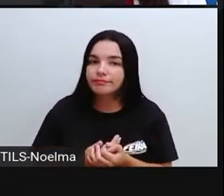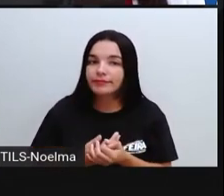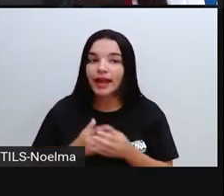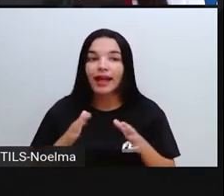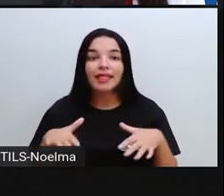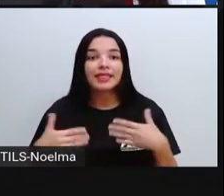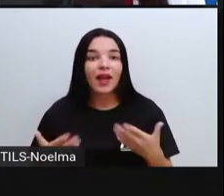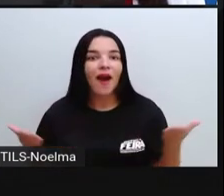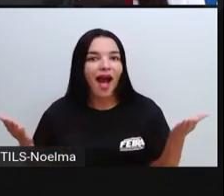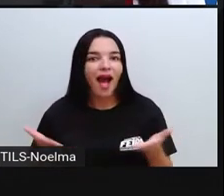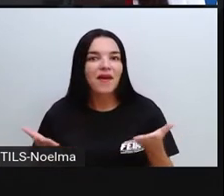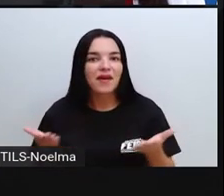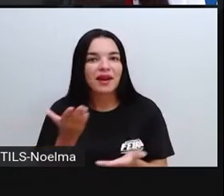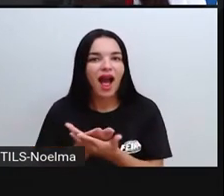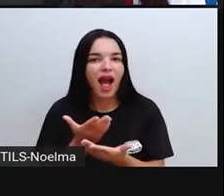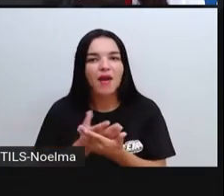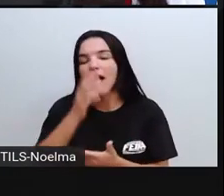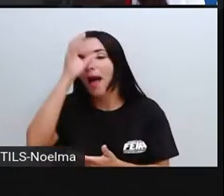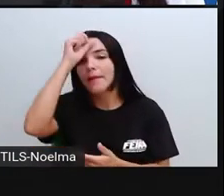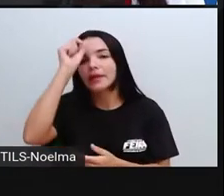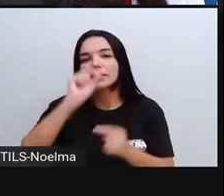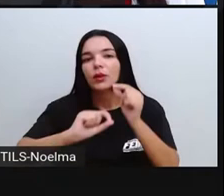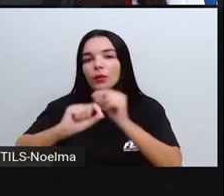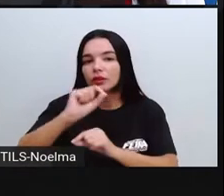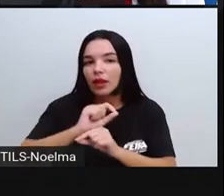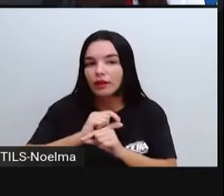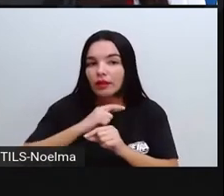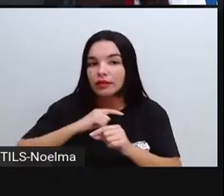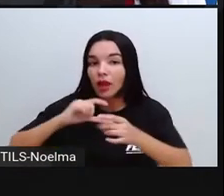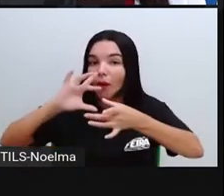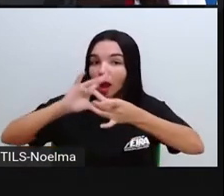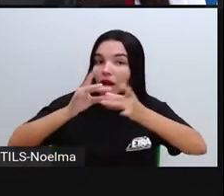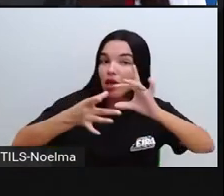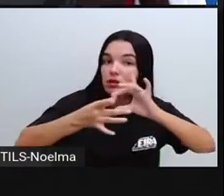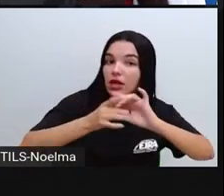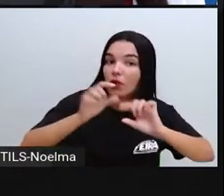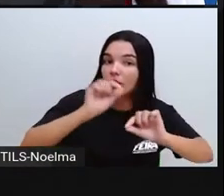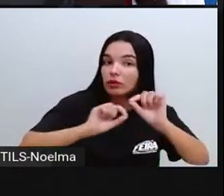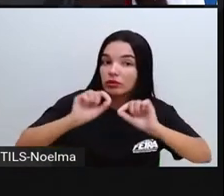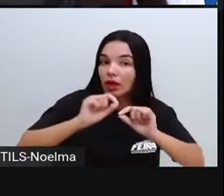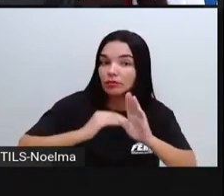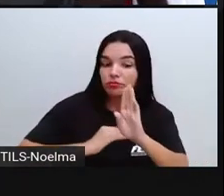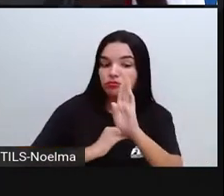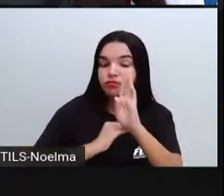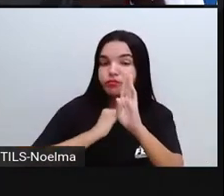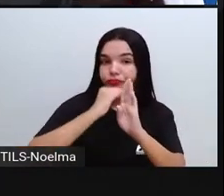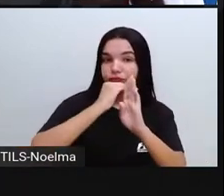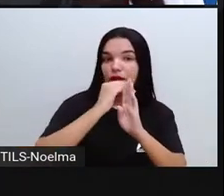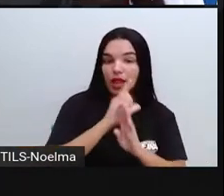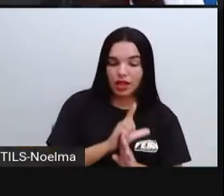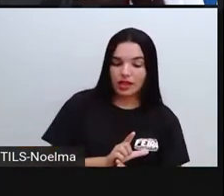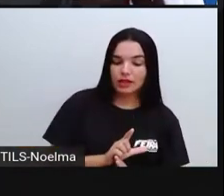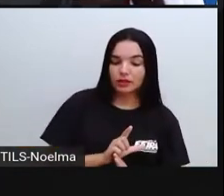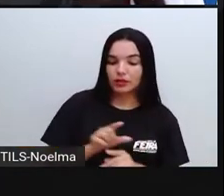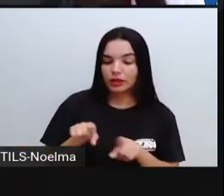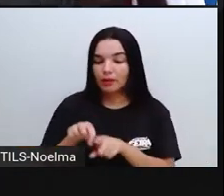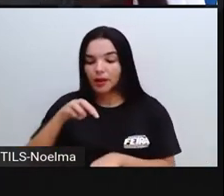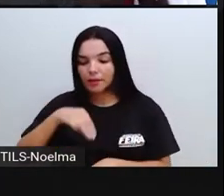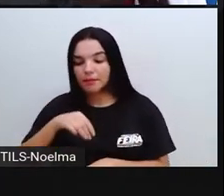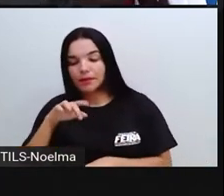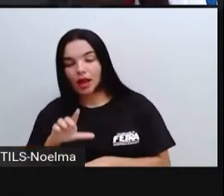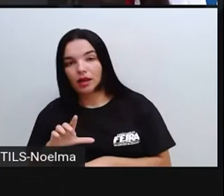Nessa aula, então, a gente aprendeu o quê? Que há uma relação entre as medidas de capacidade, litro e mililitro,